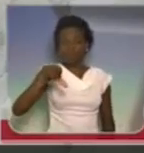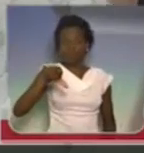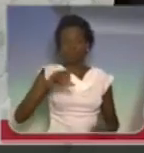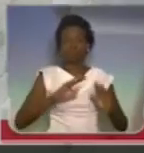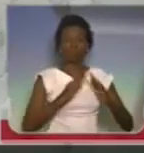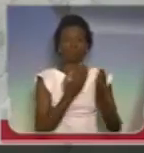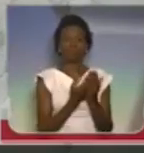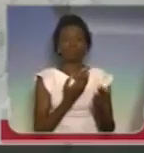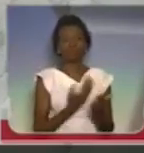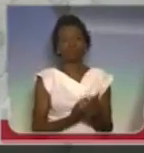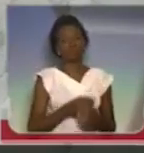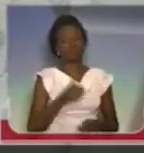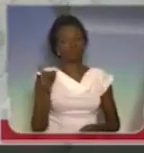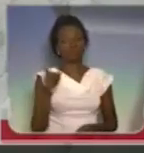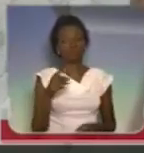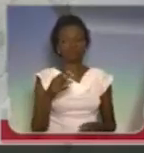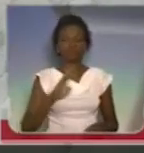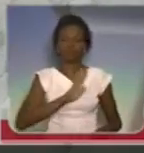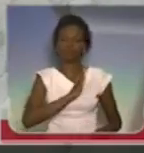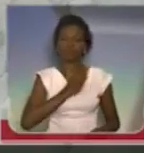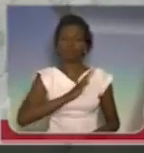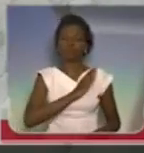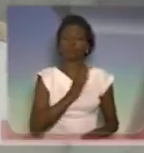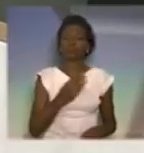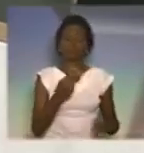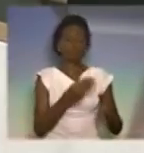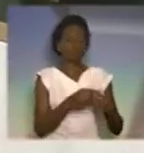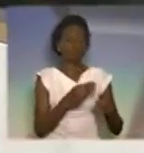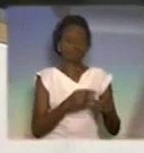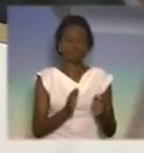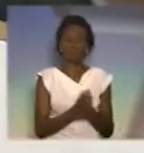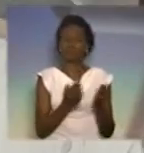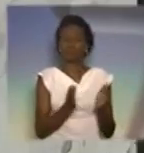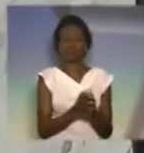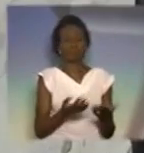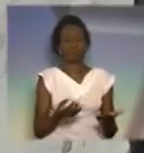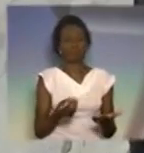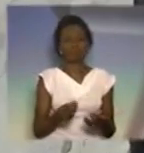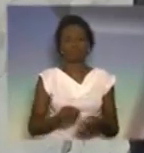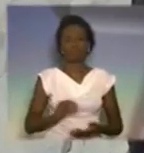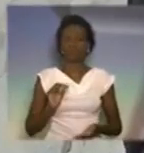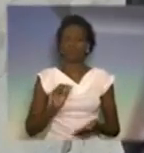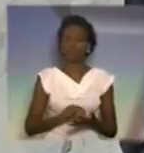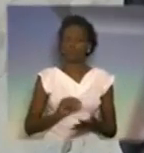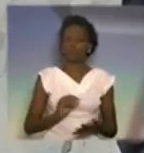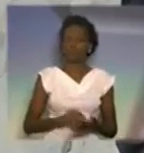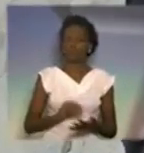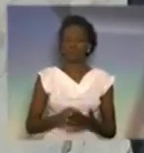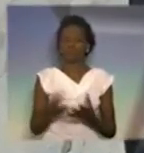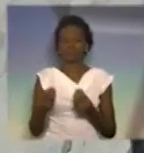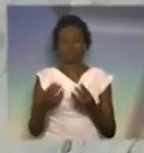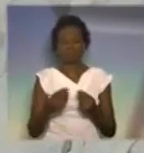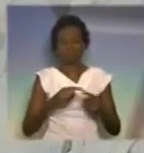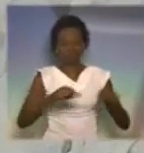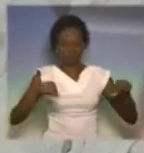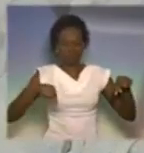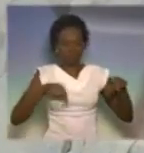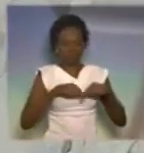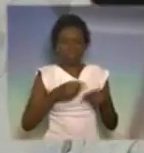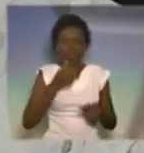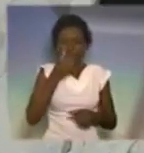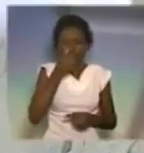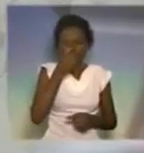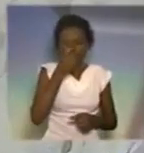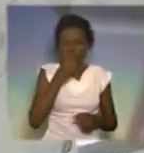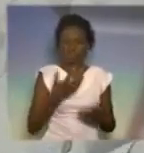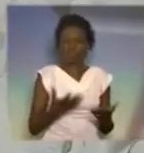fechadas em Barueri um município pobre com várias carências como superlotação de salas todo